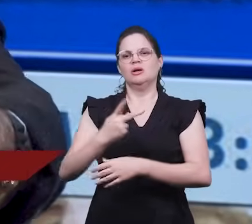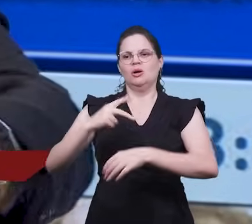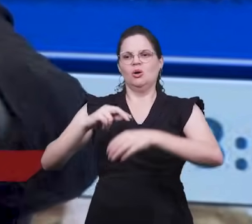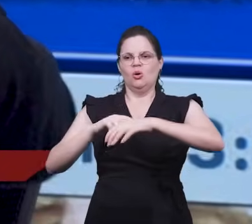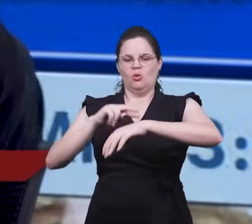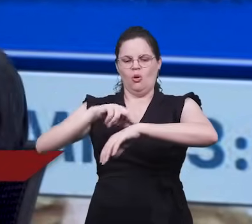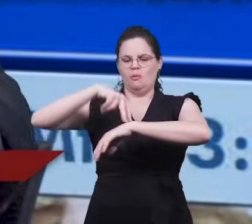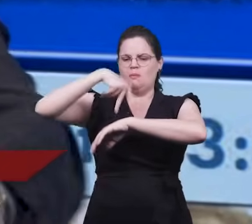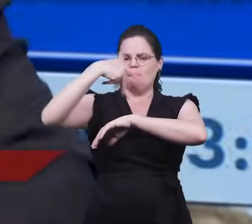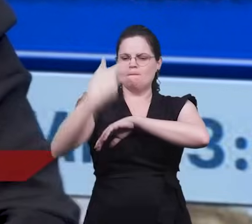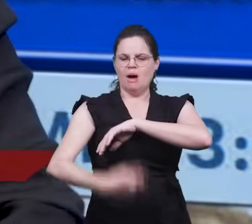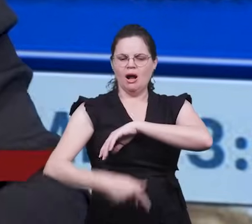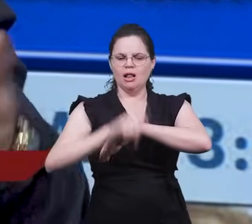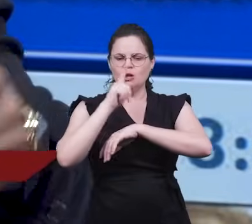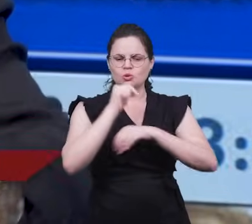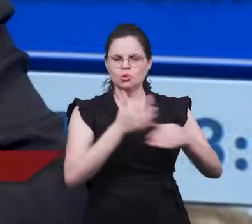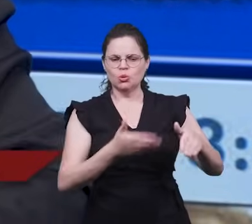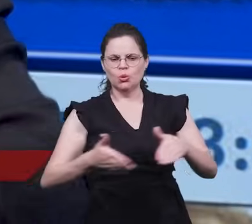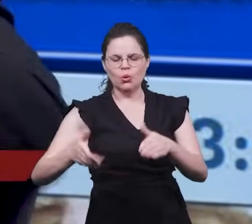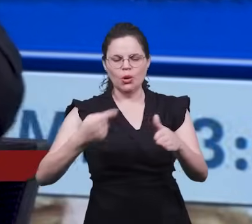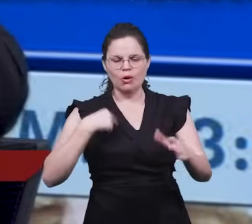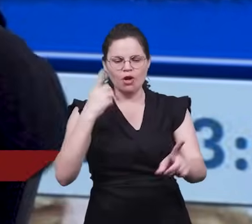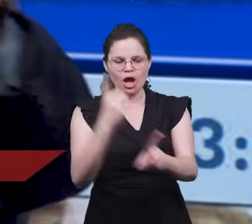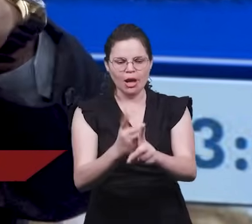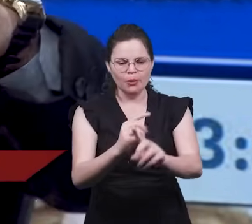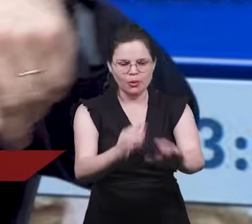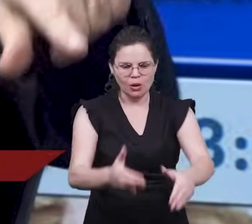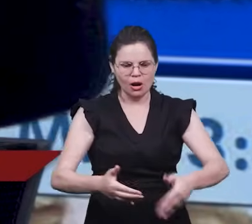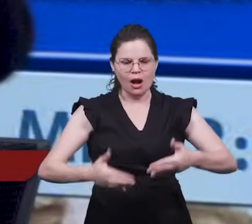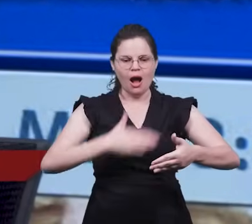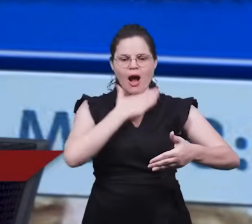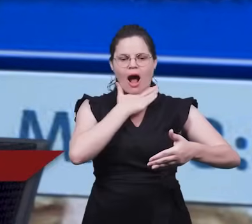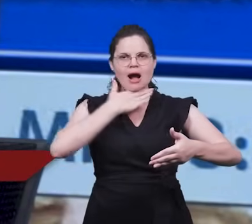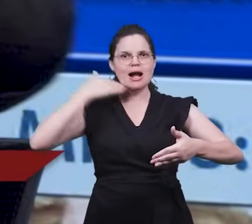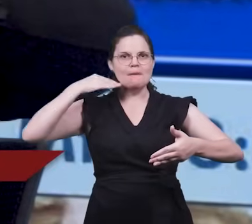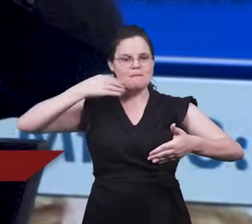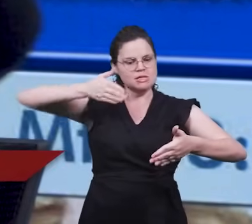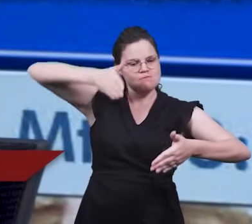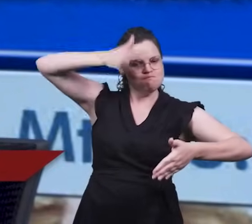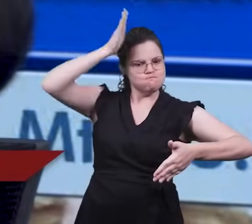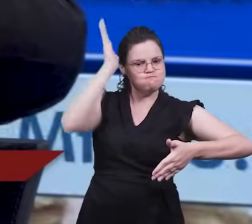do Magêncio caiu no rio, acharam o corpo, ele mandou cortar a cabeça